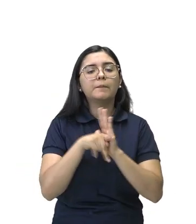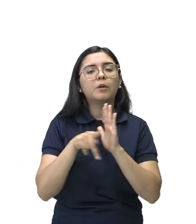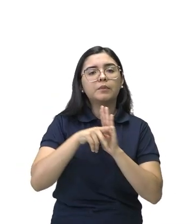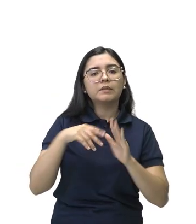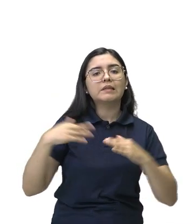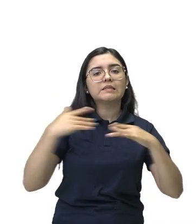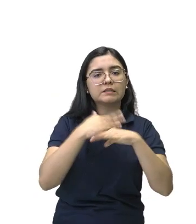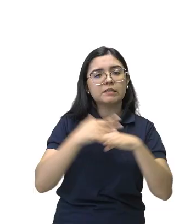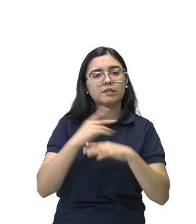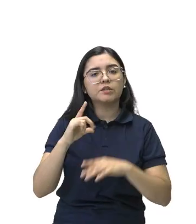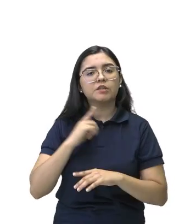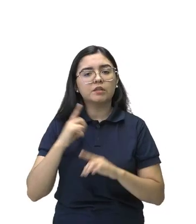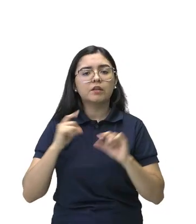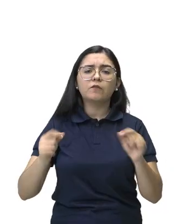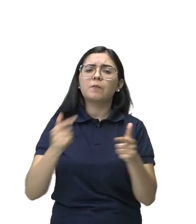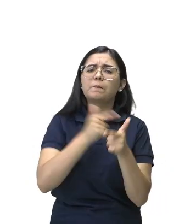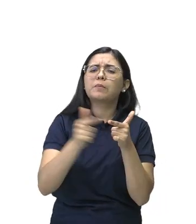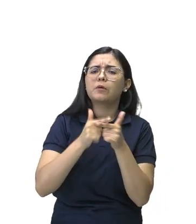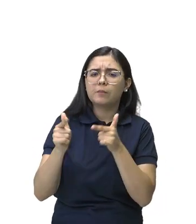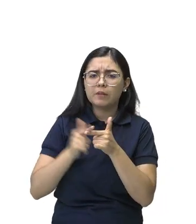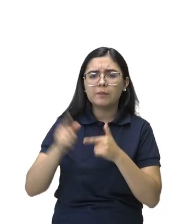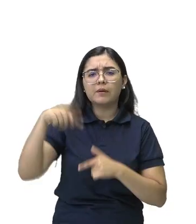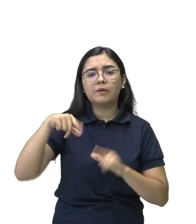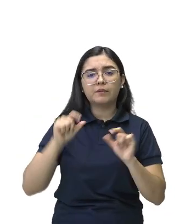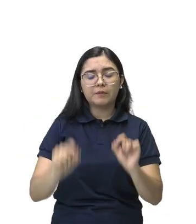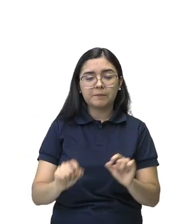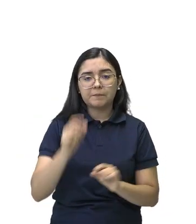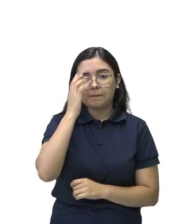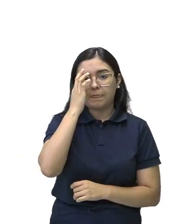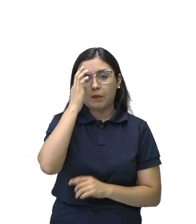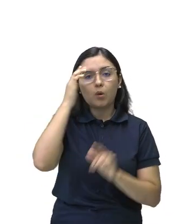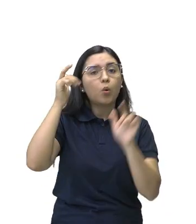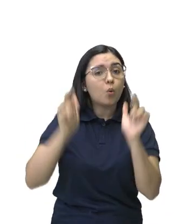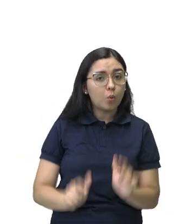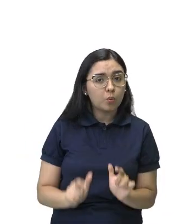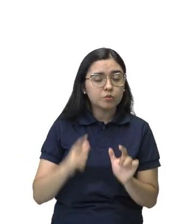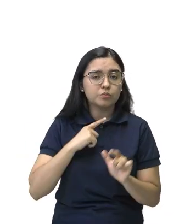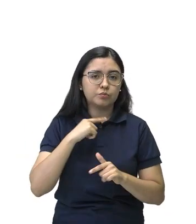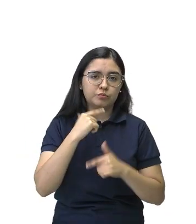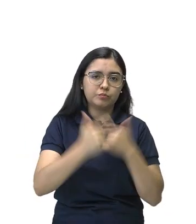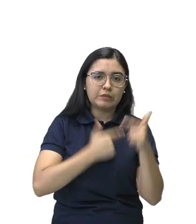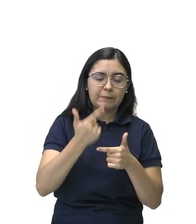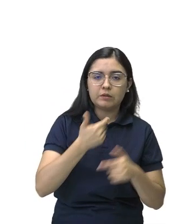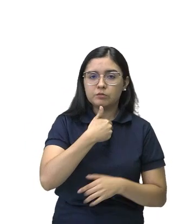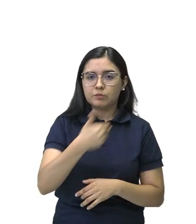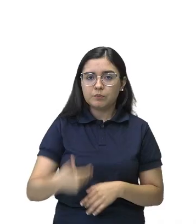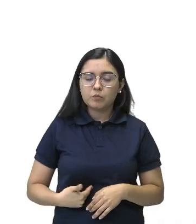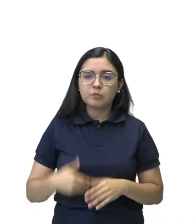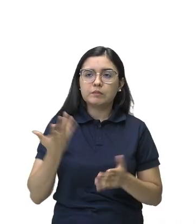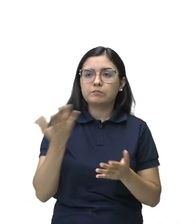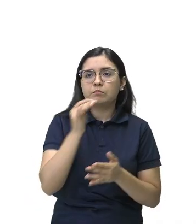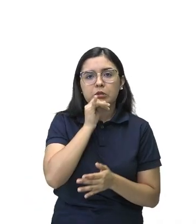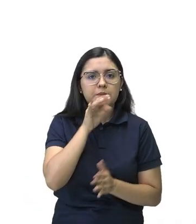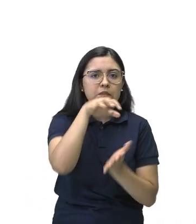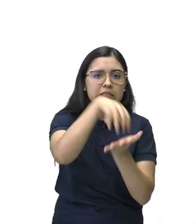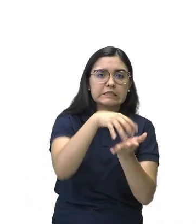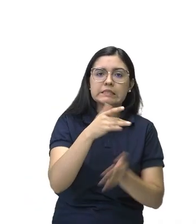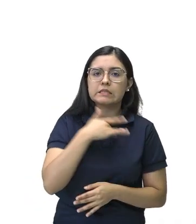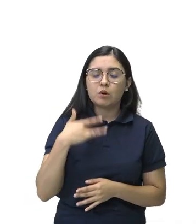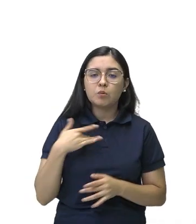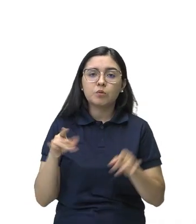cidade, provocou um estresse considerável, aonde? Nos serviços públicos de saúde,